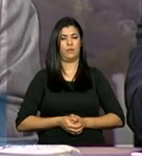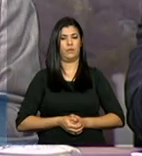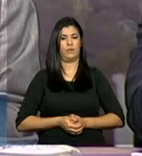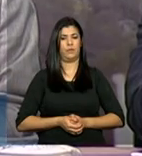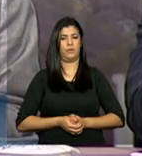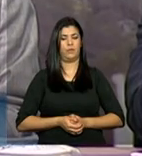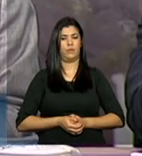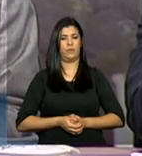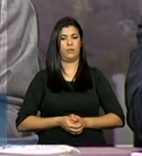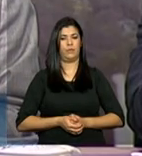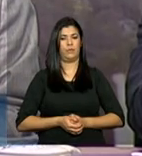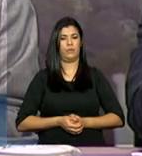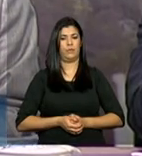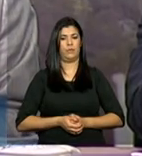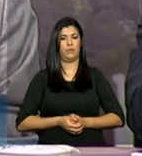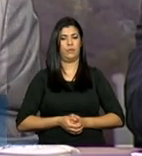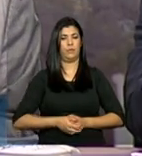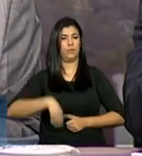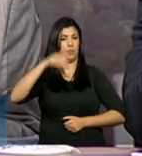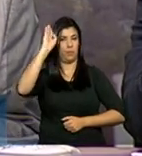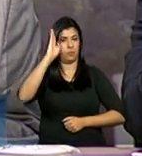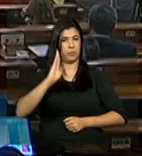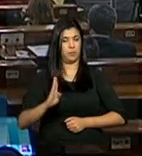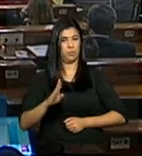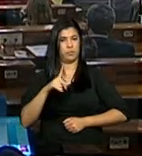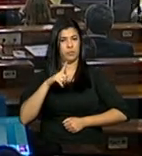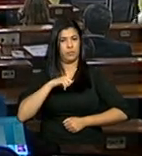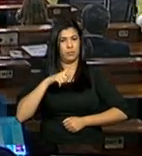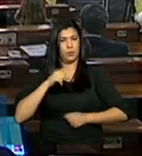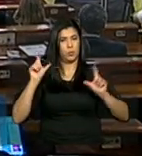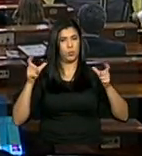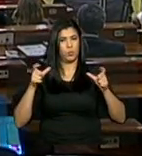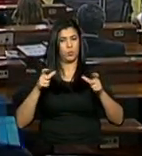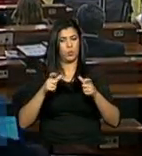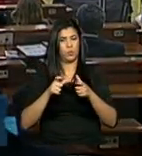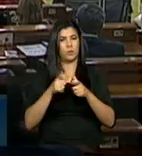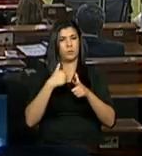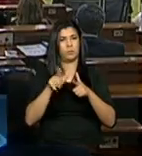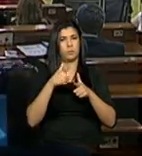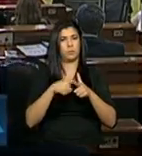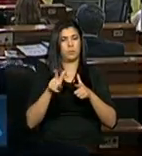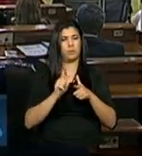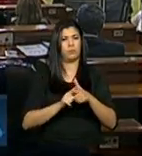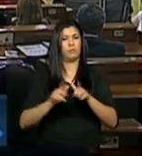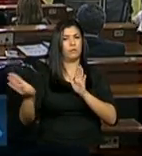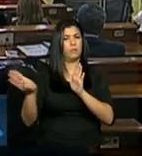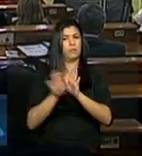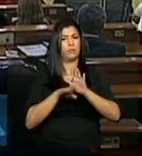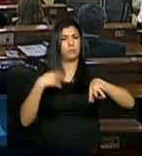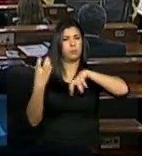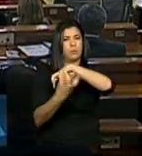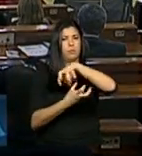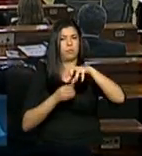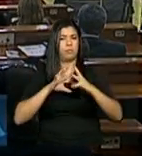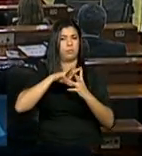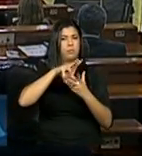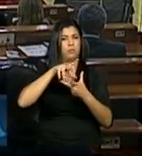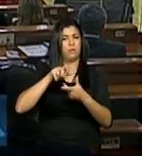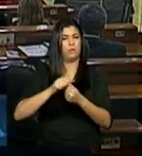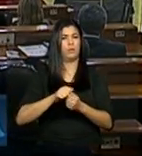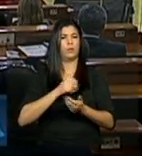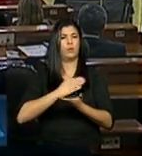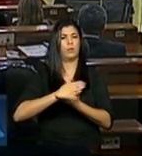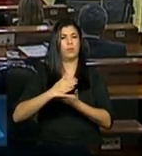O Brasil minimizou os efeitos da crise econômica que abate a maior parte dos países